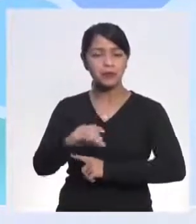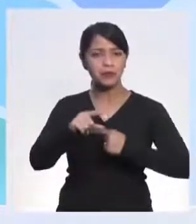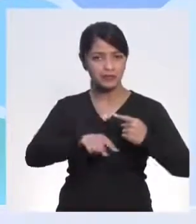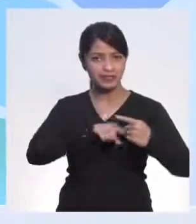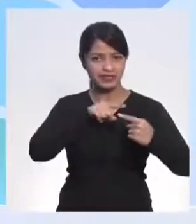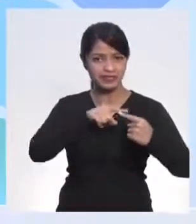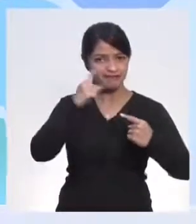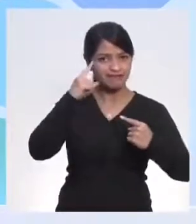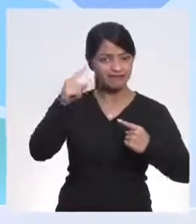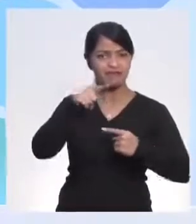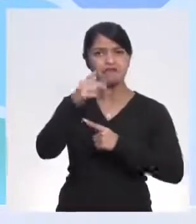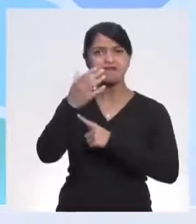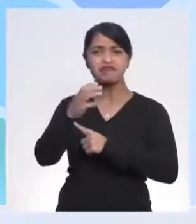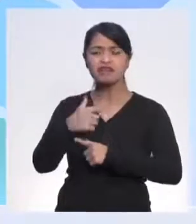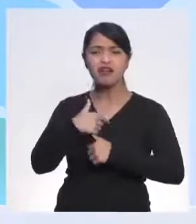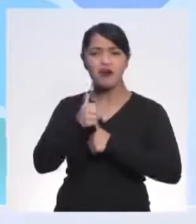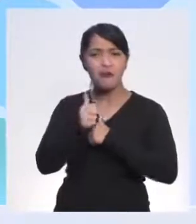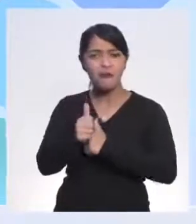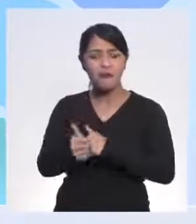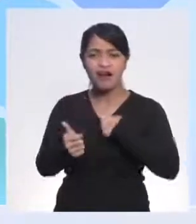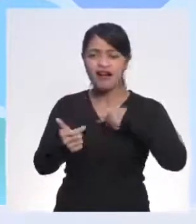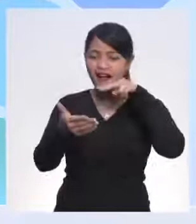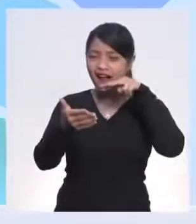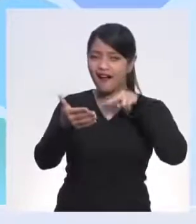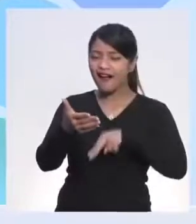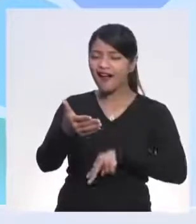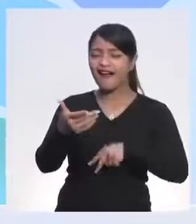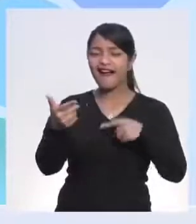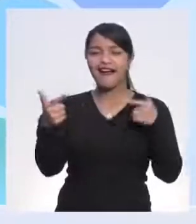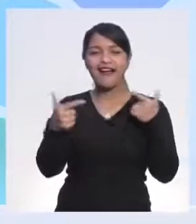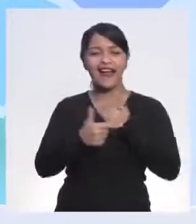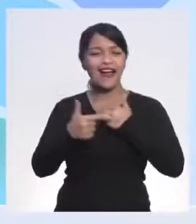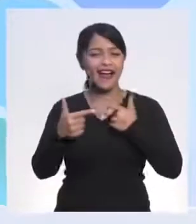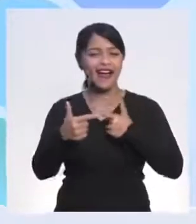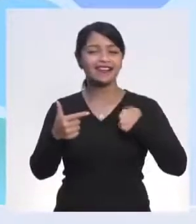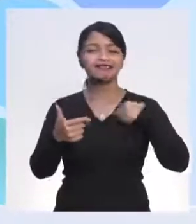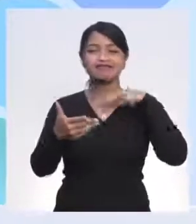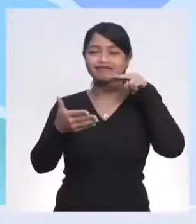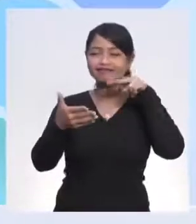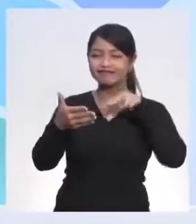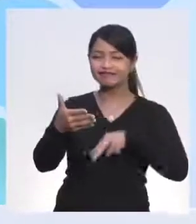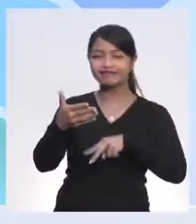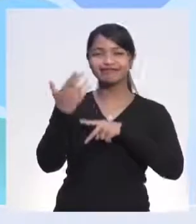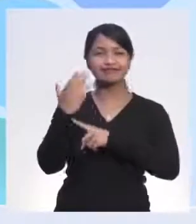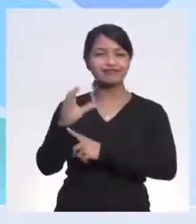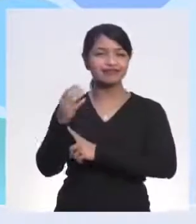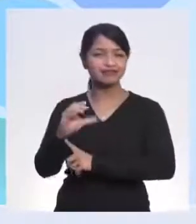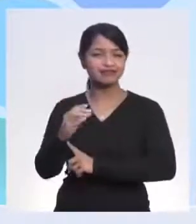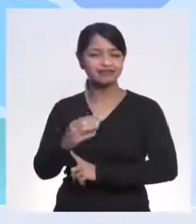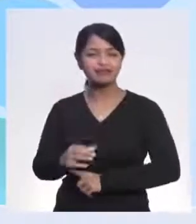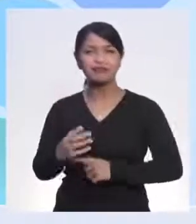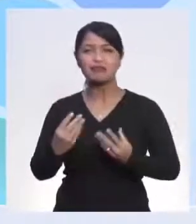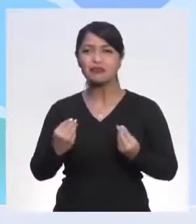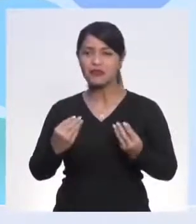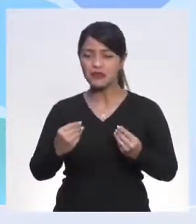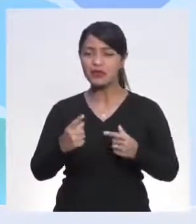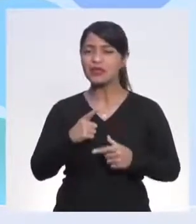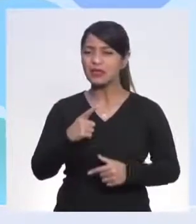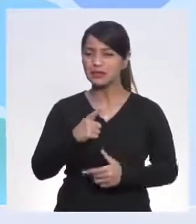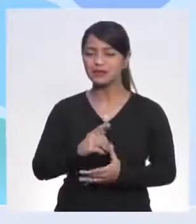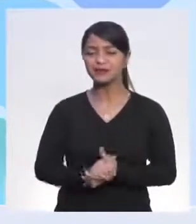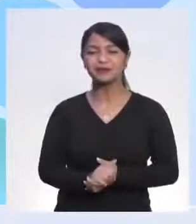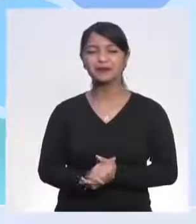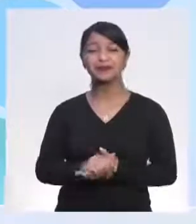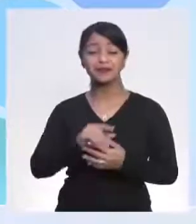está muito interessante. Eu estou me divertindo, olhando as postagens de vocês. E a ideia